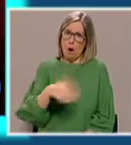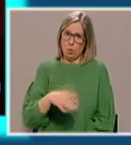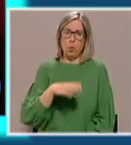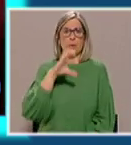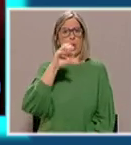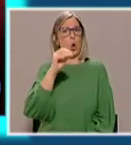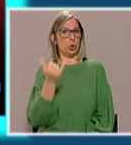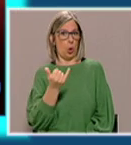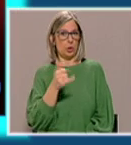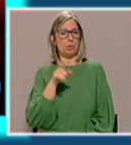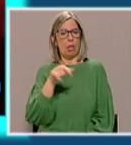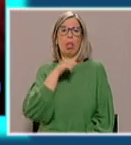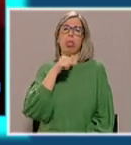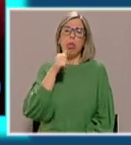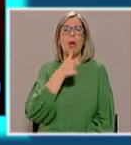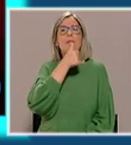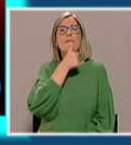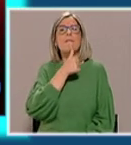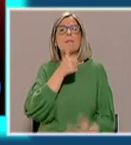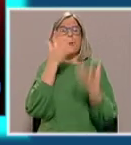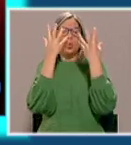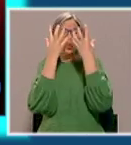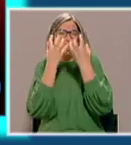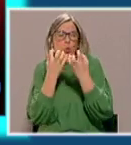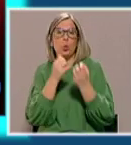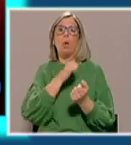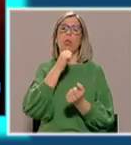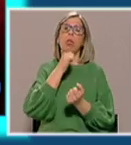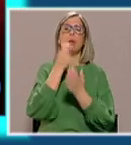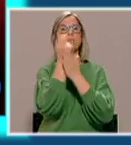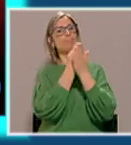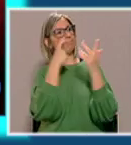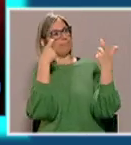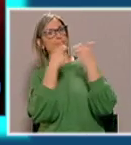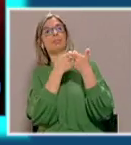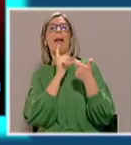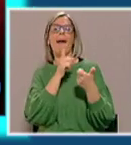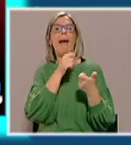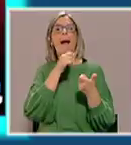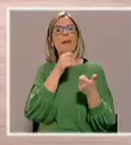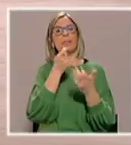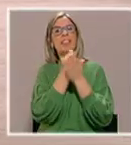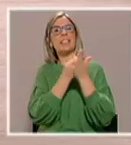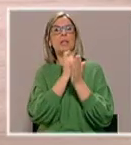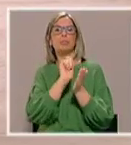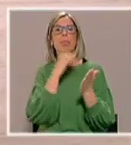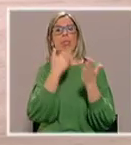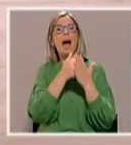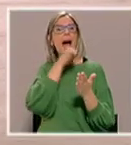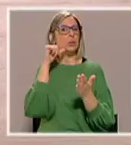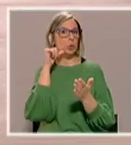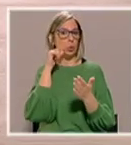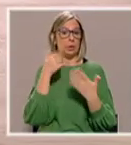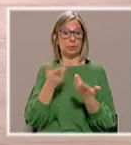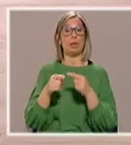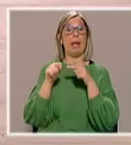e normalmente representamos-lo com a cor azul. Ok, portanto, sangue venoso é um sangue que é pobre em